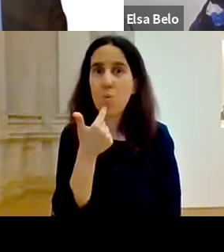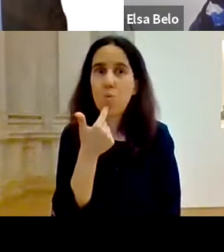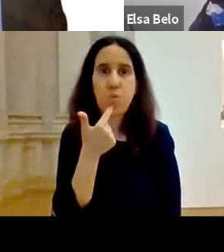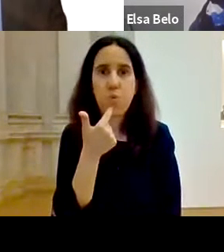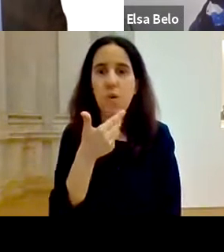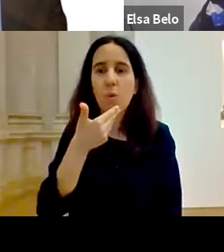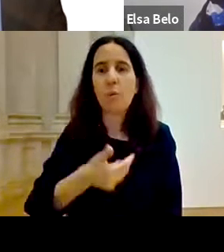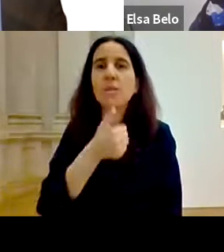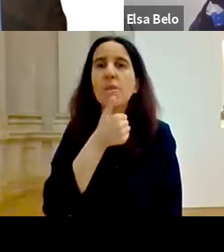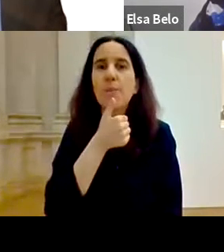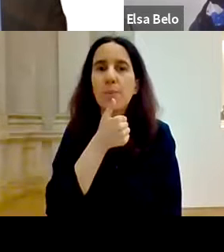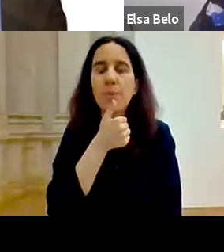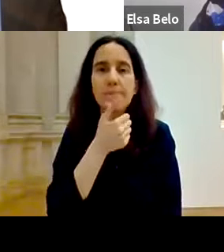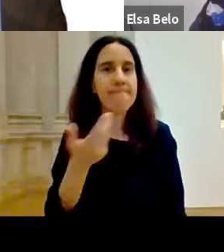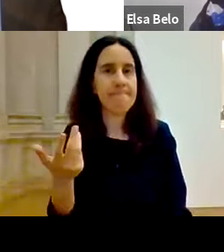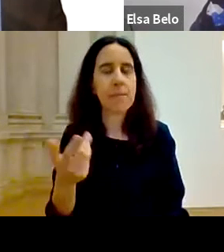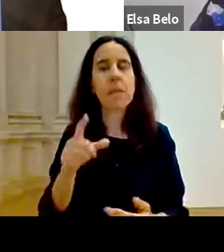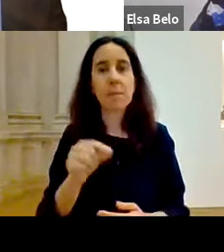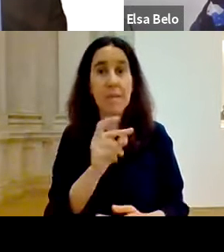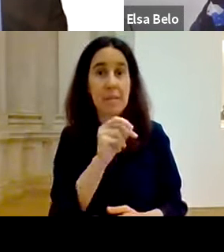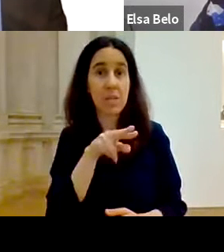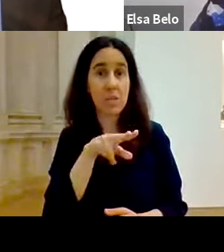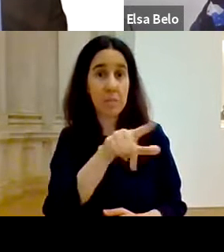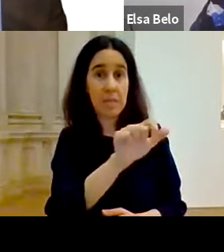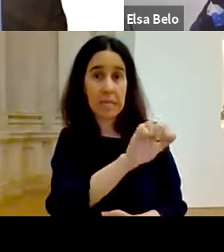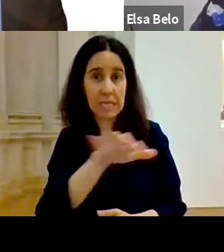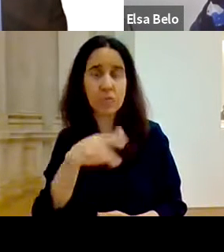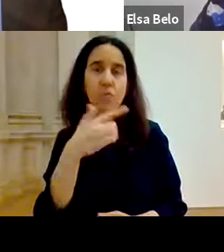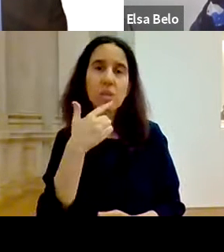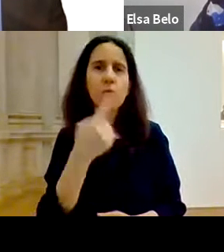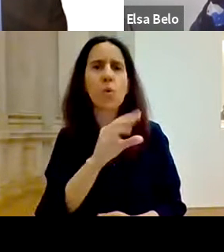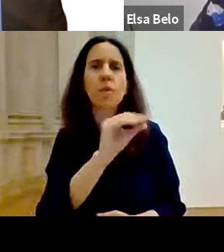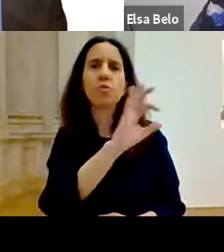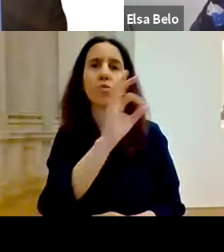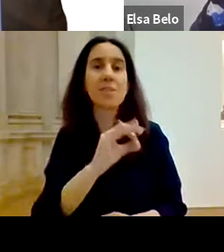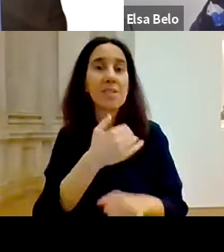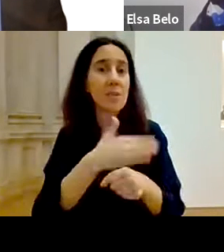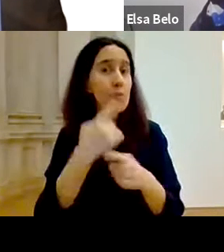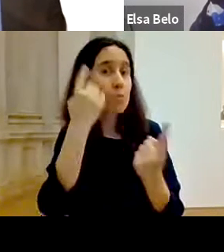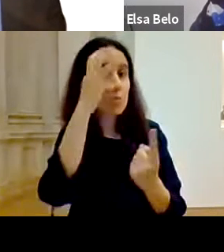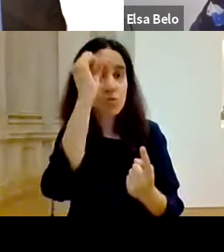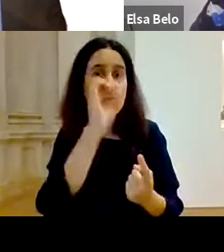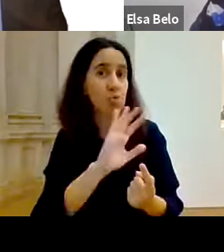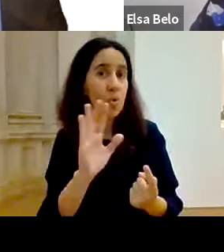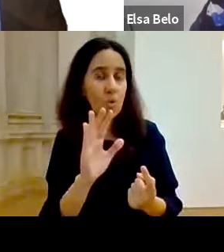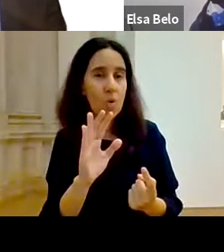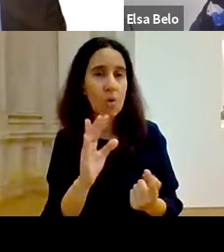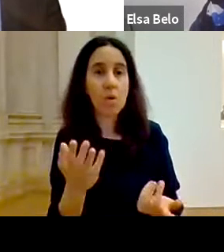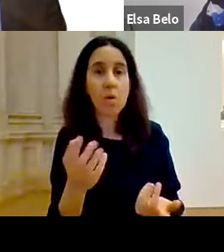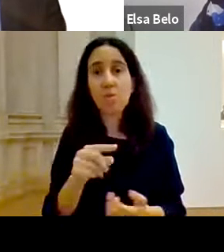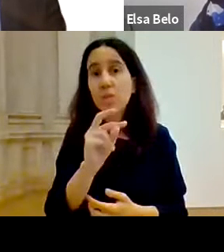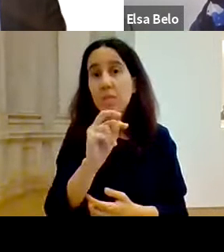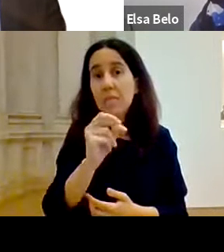competências. Considerando ainda que estes 3.500 são cerca de 10% que trabalham no setor público, quer dizer que teremos